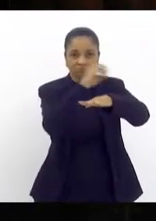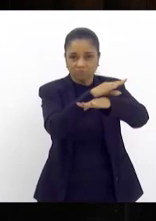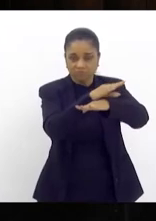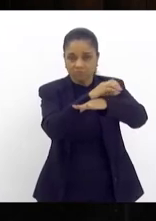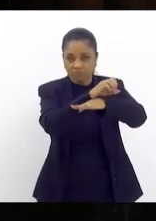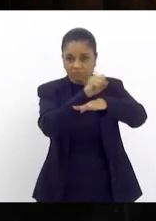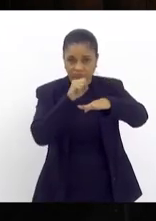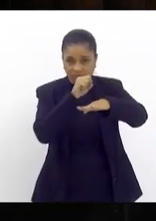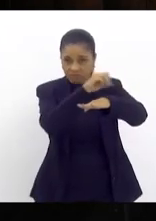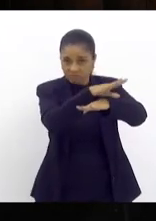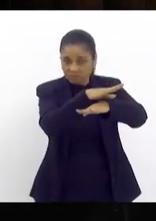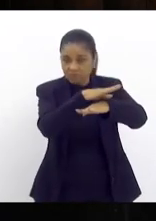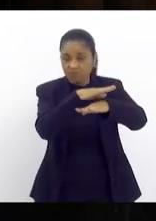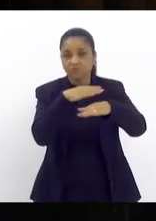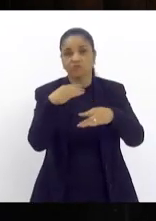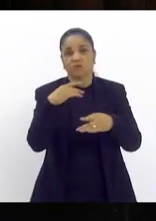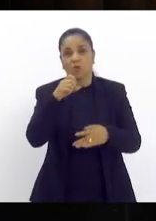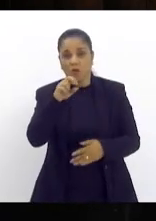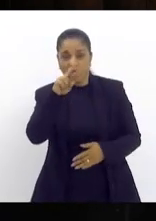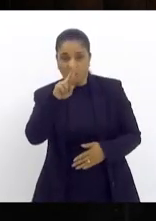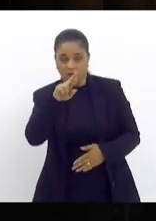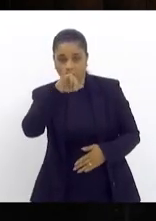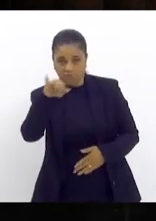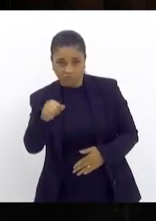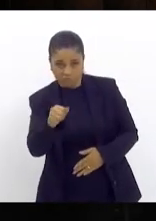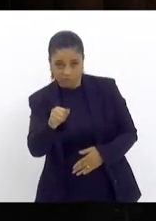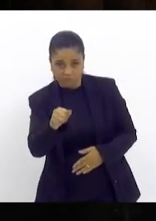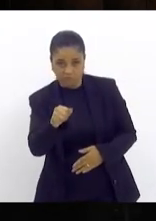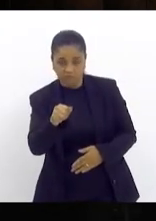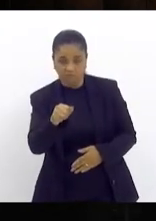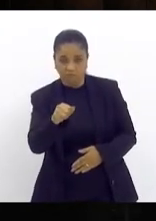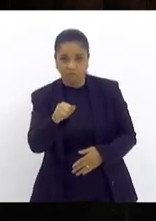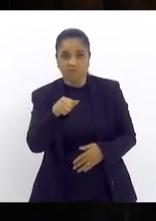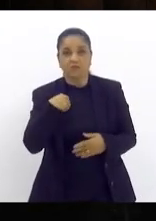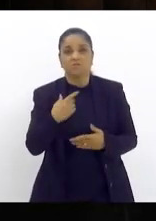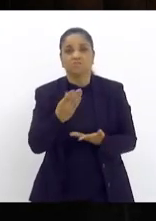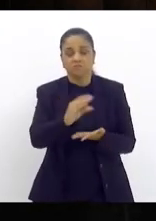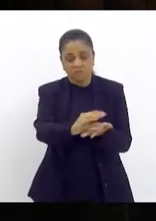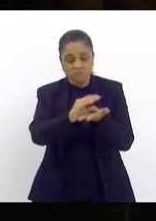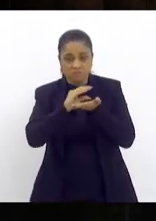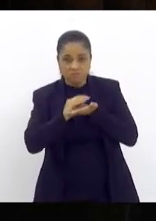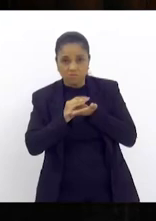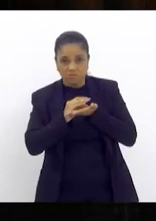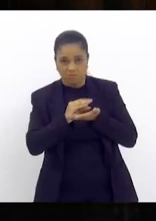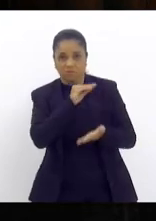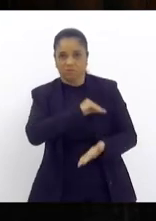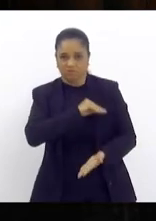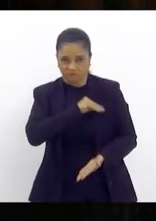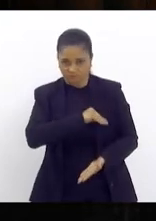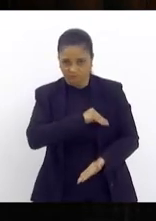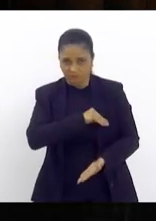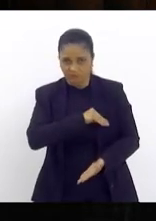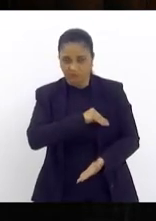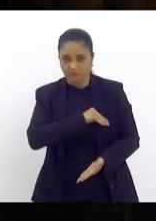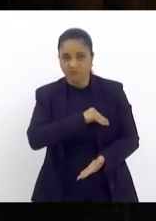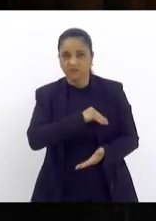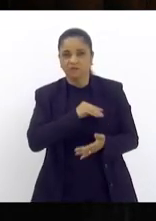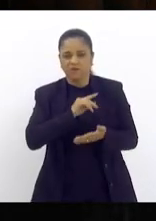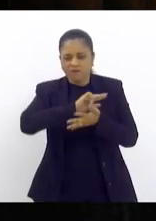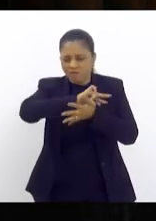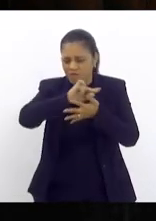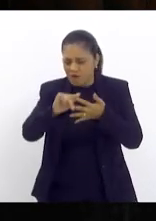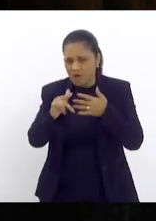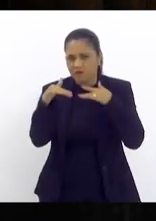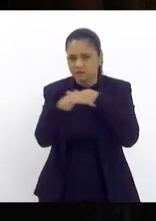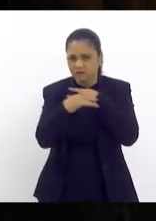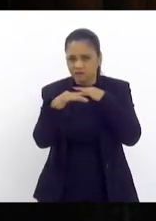sentido vedar famílias que recebem o Bolsa Família de receberem o Super RJ. Várias cidades possuem programas